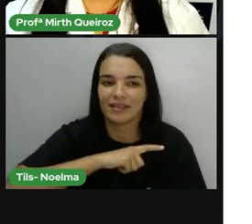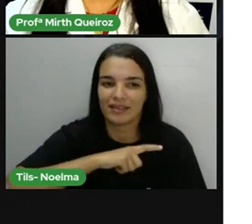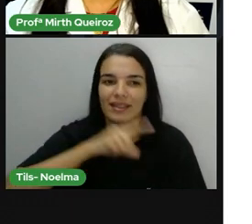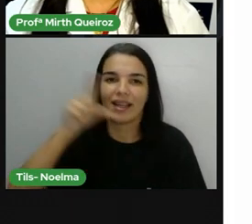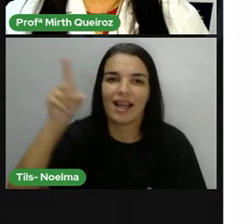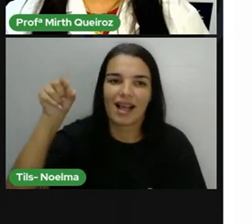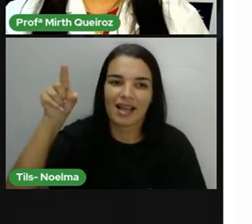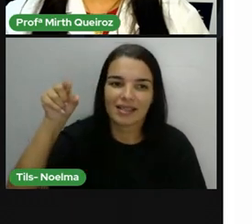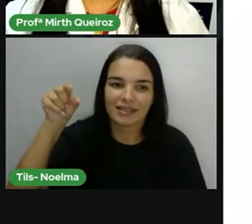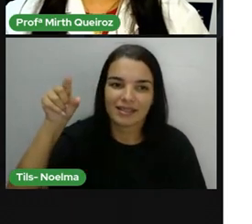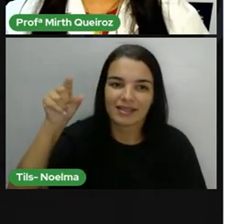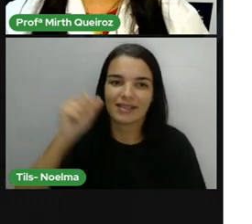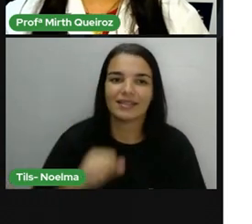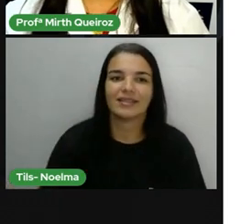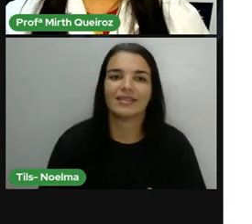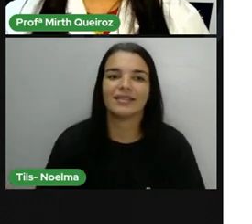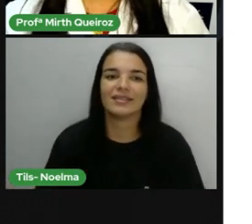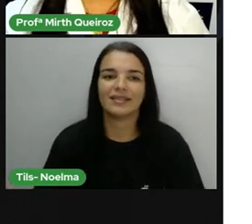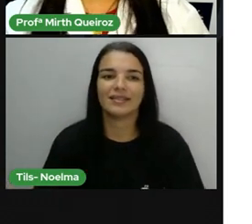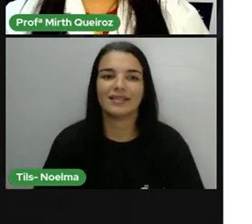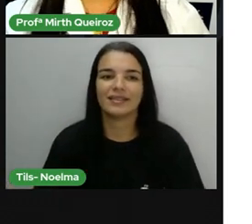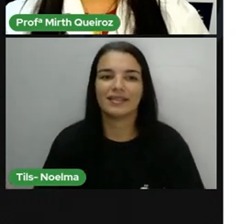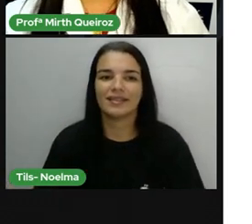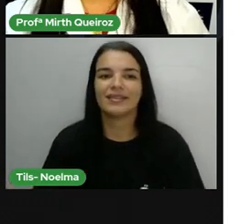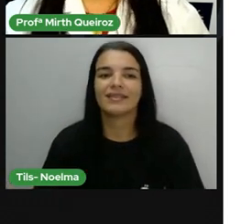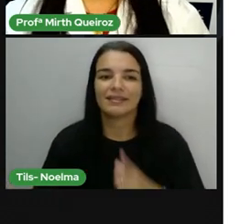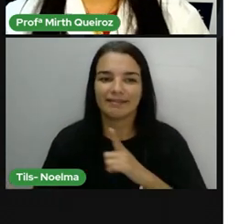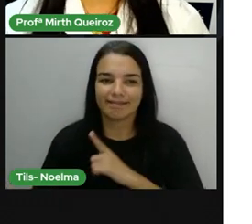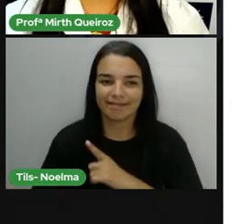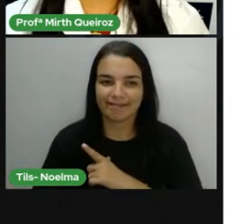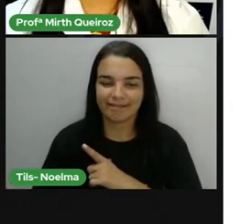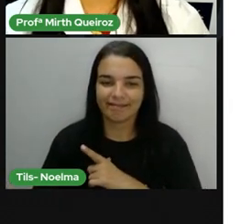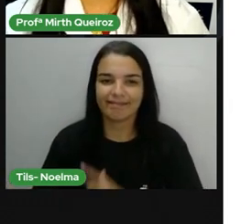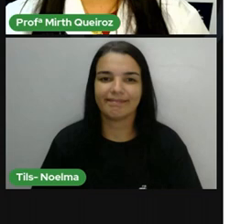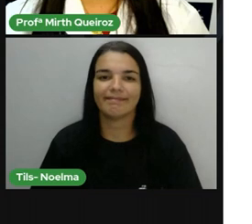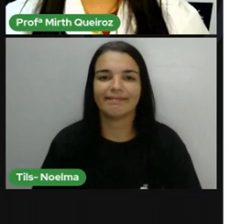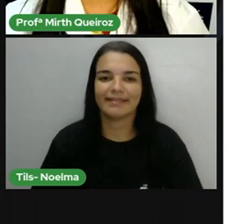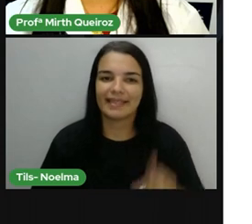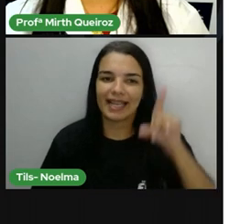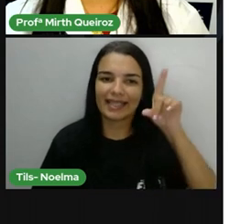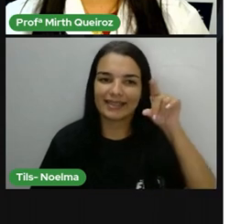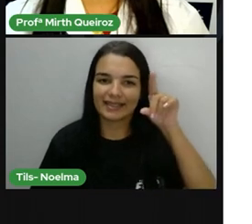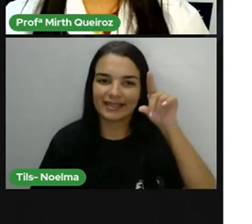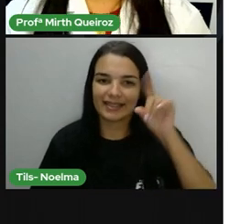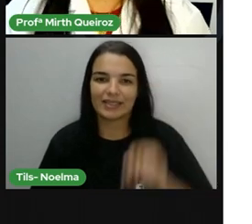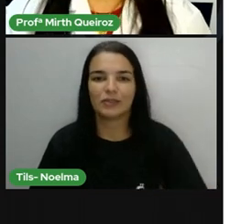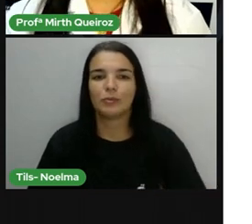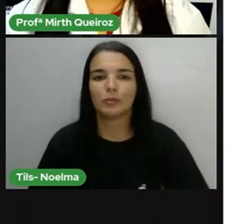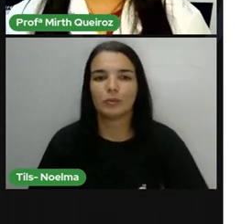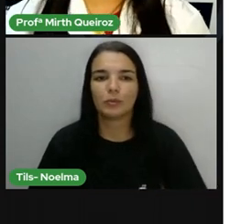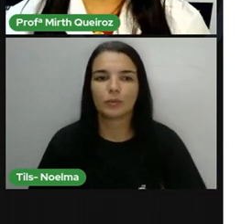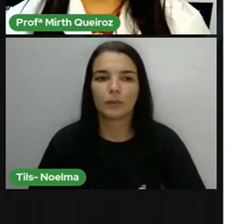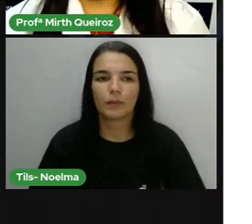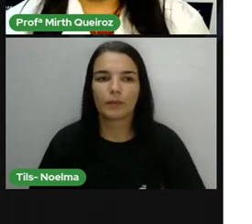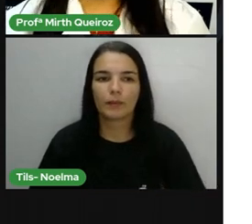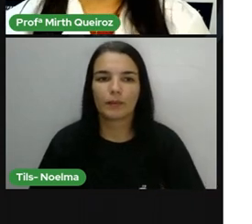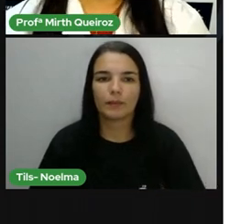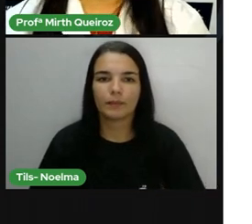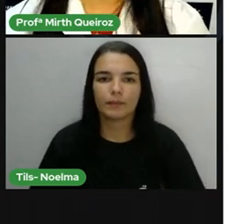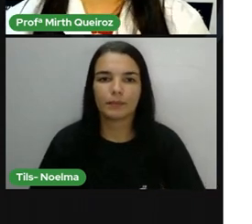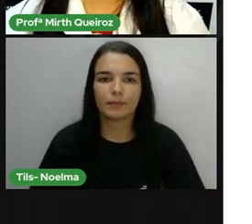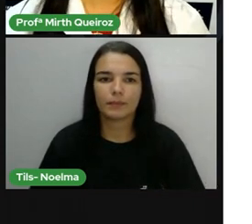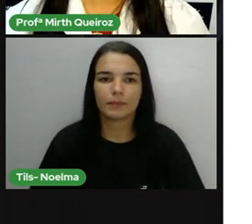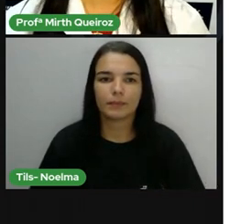palavra oxítona, né? Terminado em A. Então, leva acento? Leva acento. Então, teria o acento aí no A,